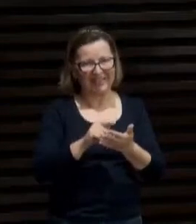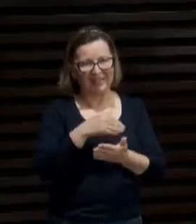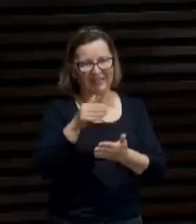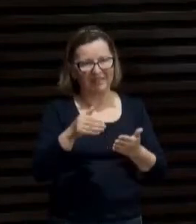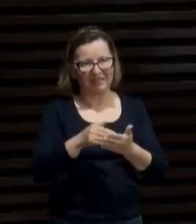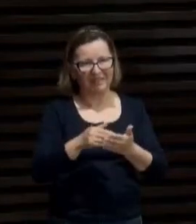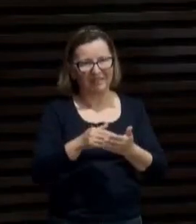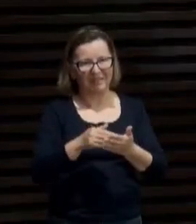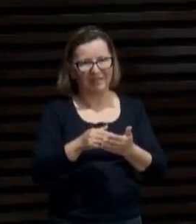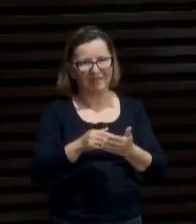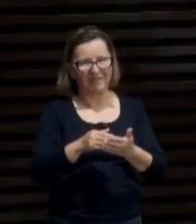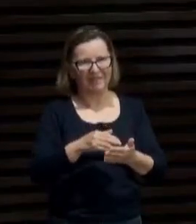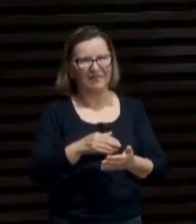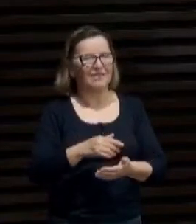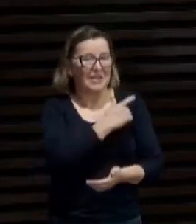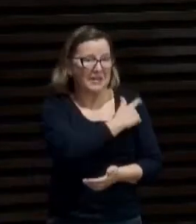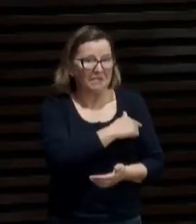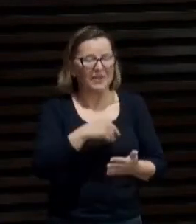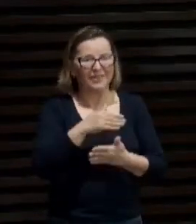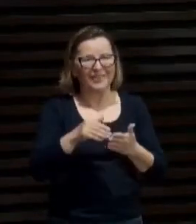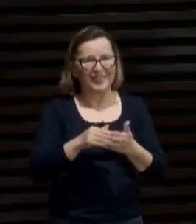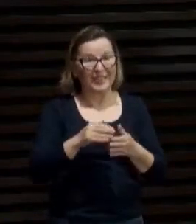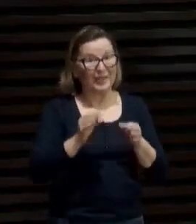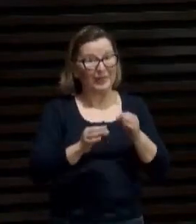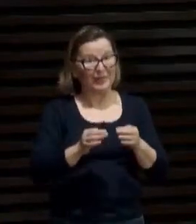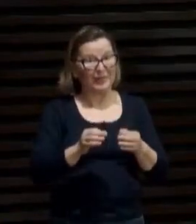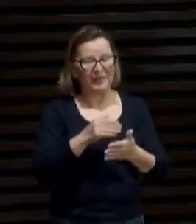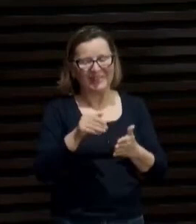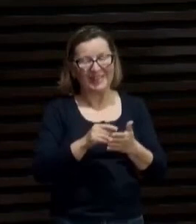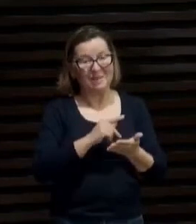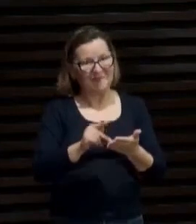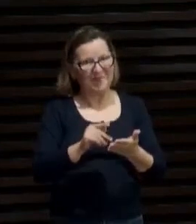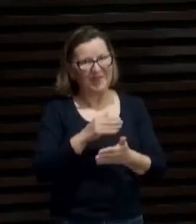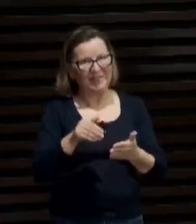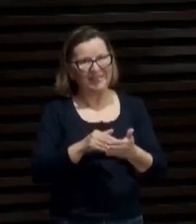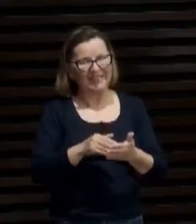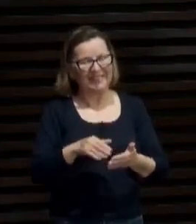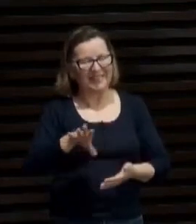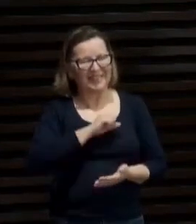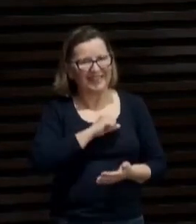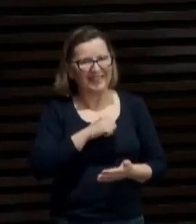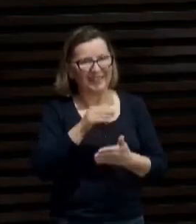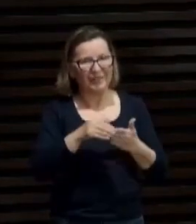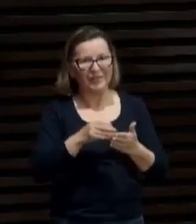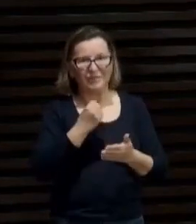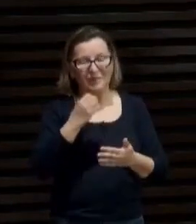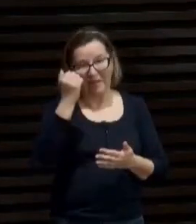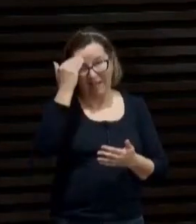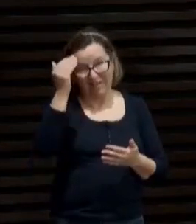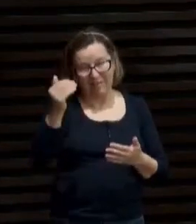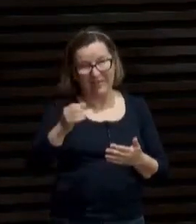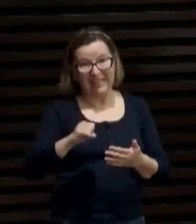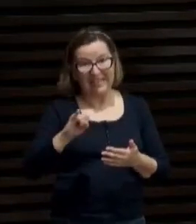tudo que é respeitável, tudo que é justo, tudo que é puro, tudo que é amável, tudo que é de boa fama, se